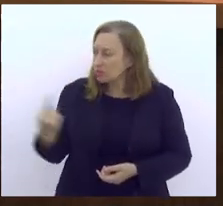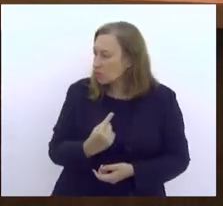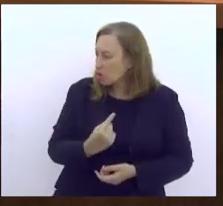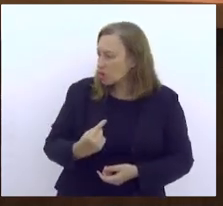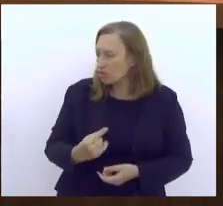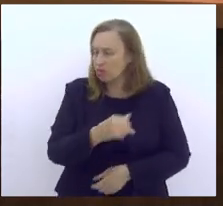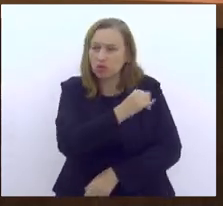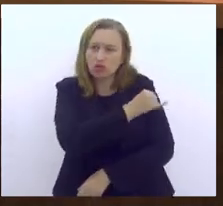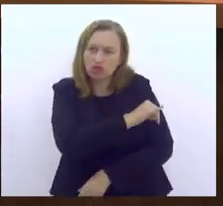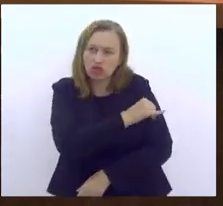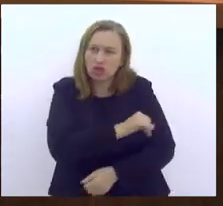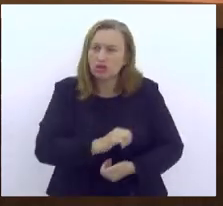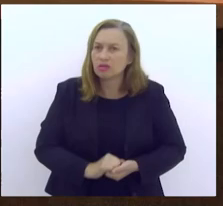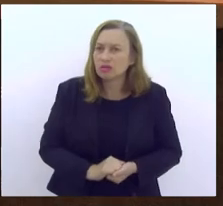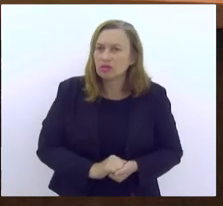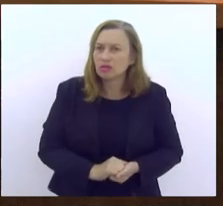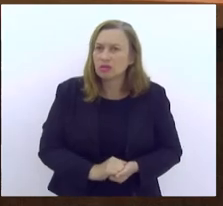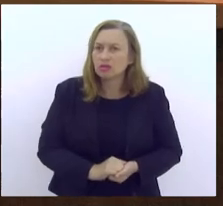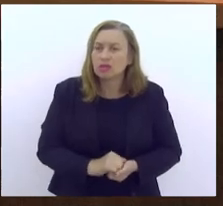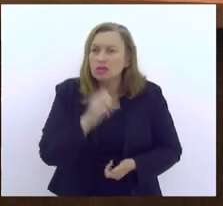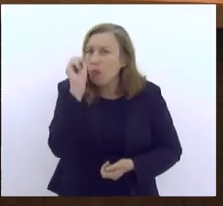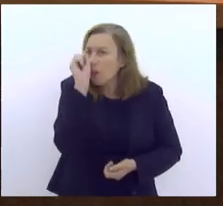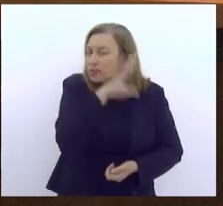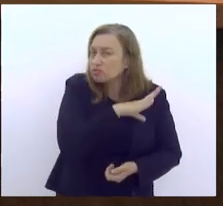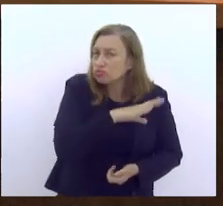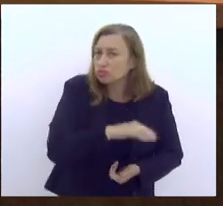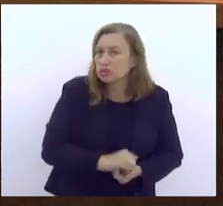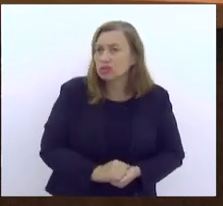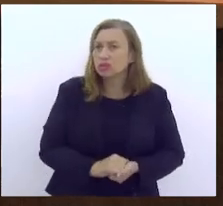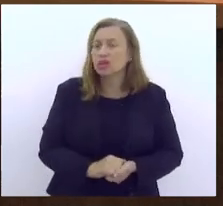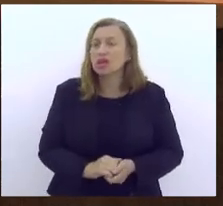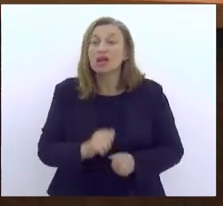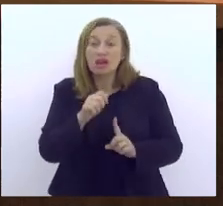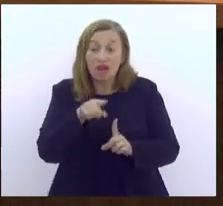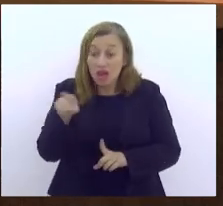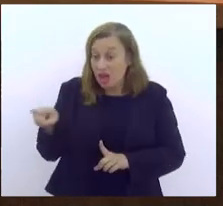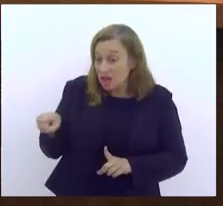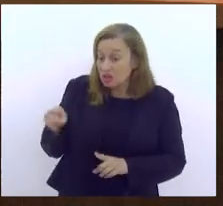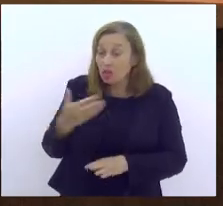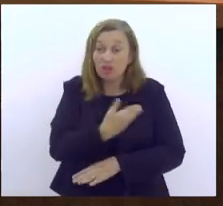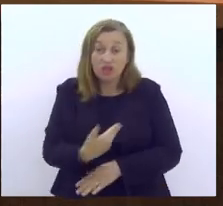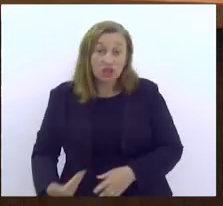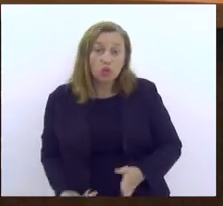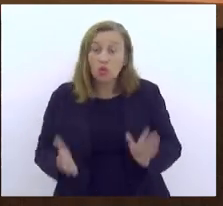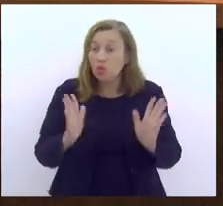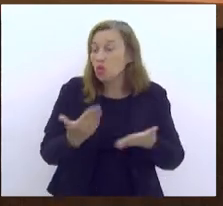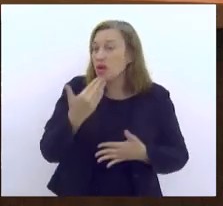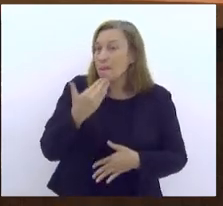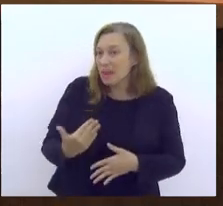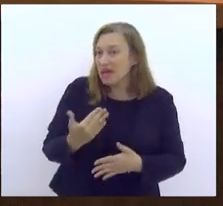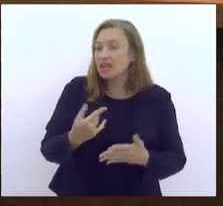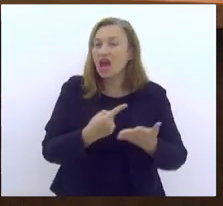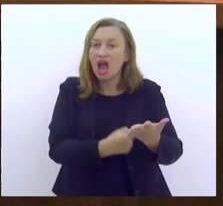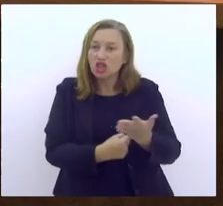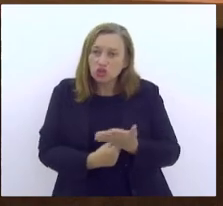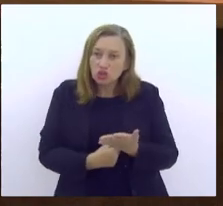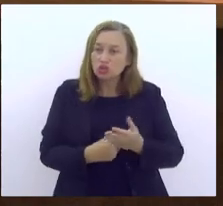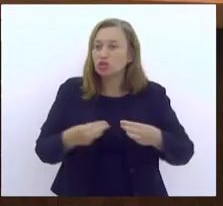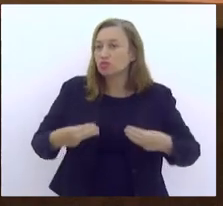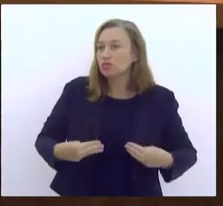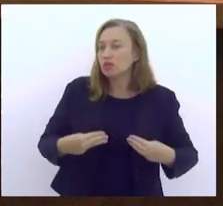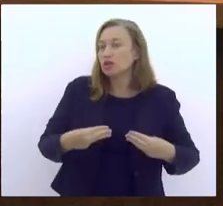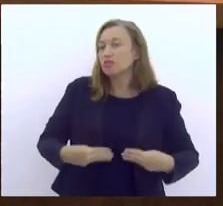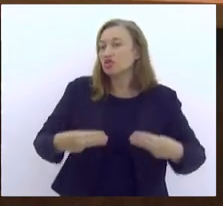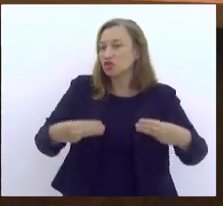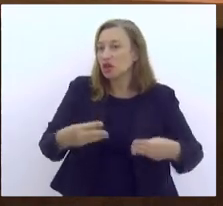Janeiro. Isso é um escândalo. Esse mesmo governador que hoje pede ajuda do Ministério da